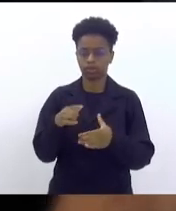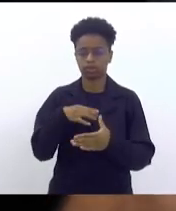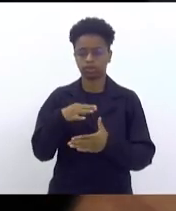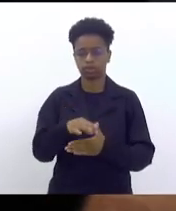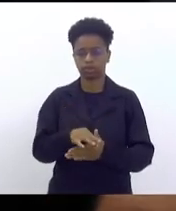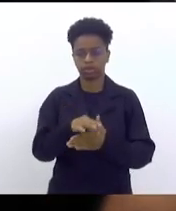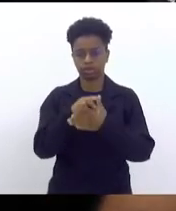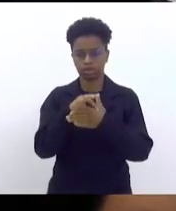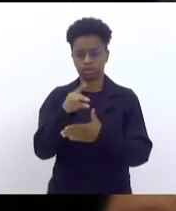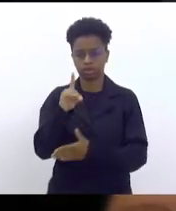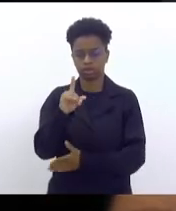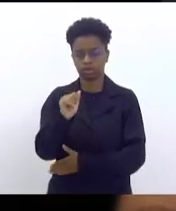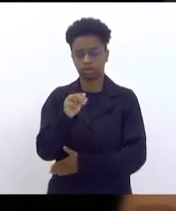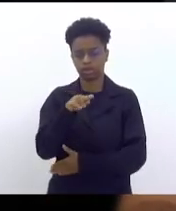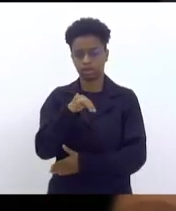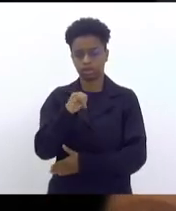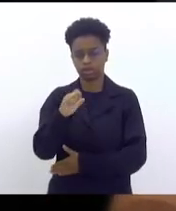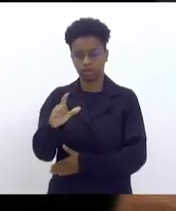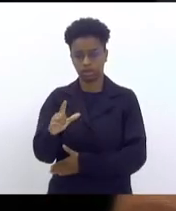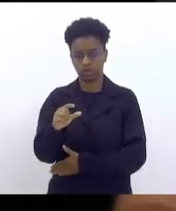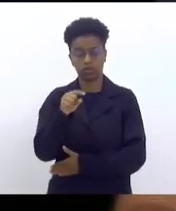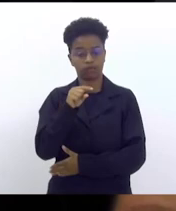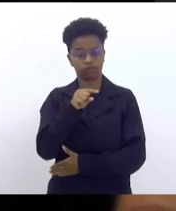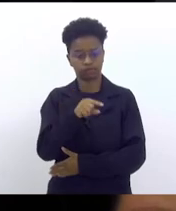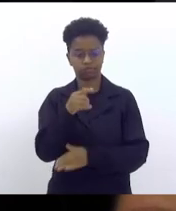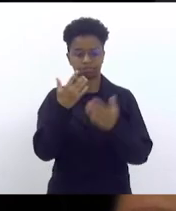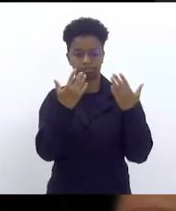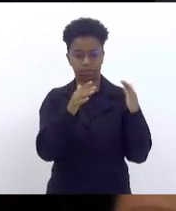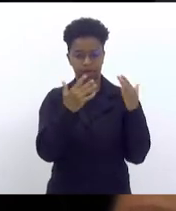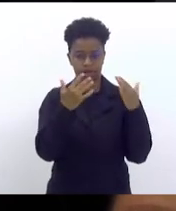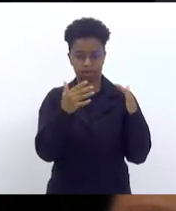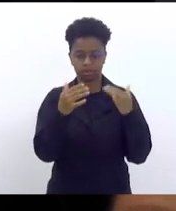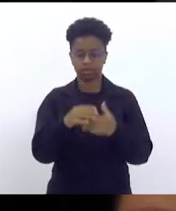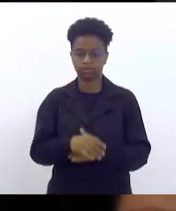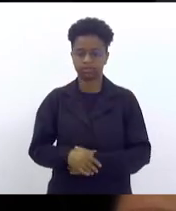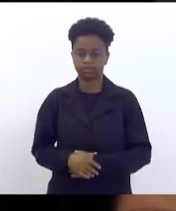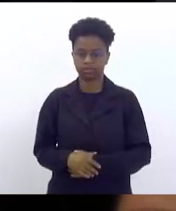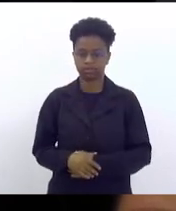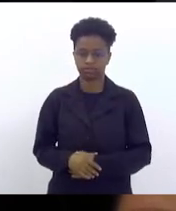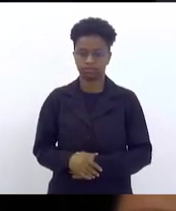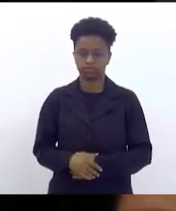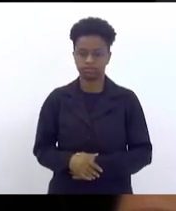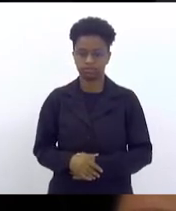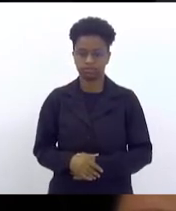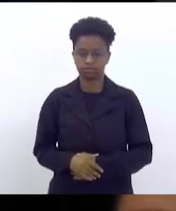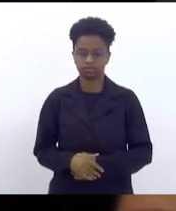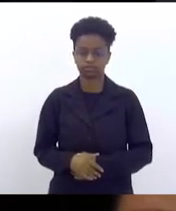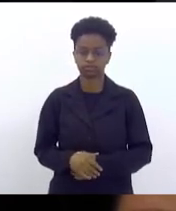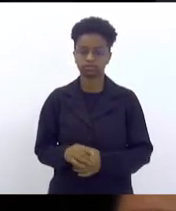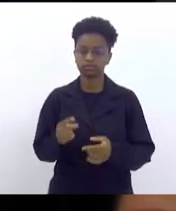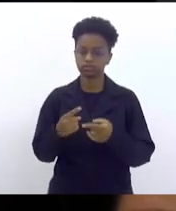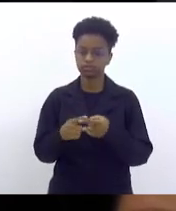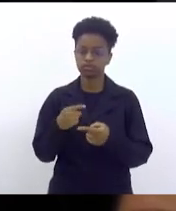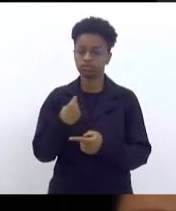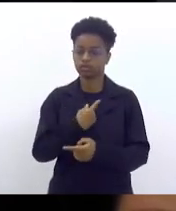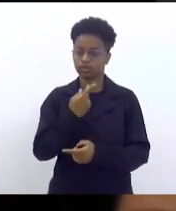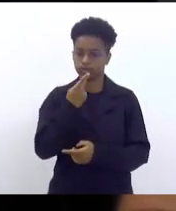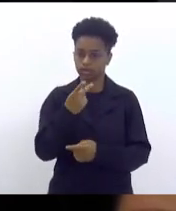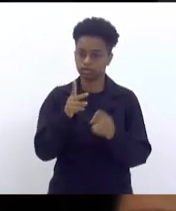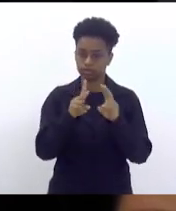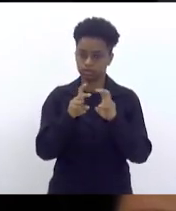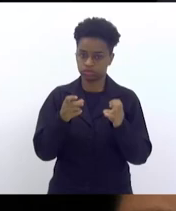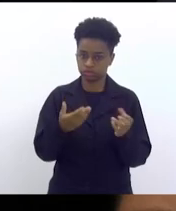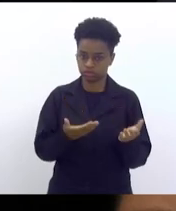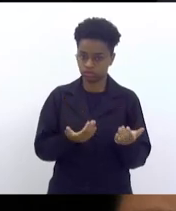pelo Daniel liberou vossa excelência está de parabéns Porque como se trata de jovens eu tava até